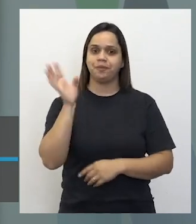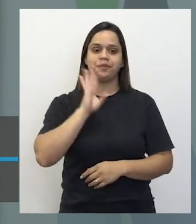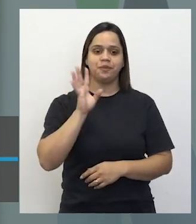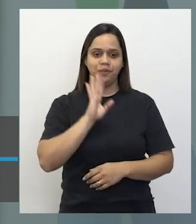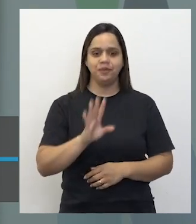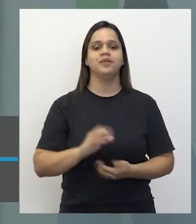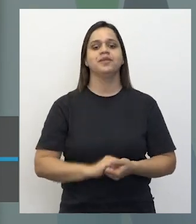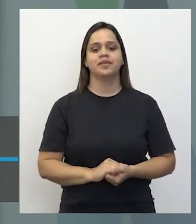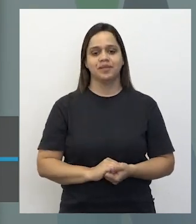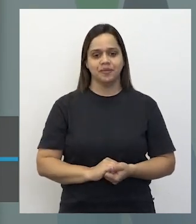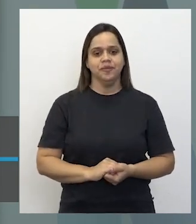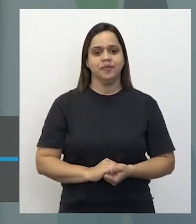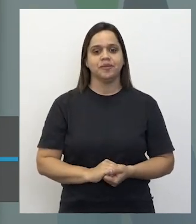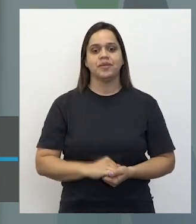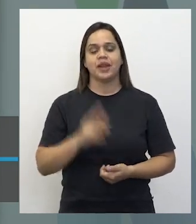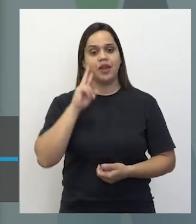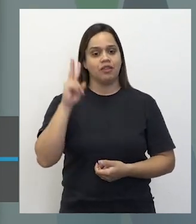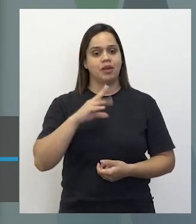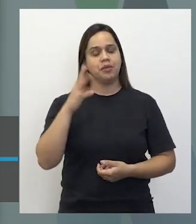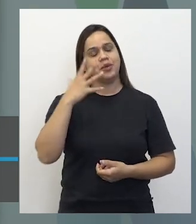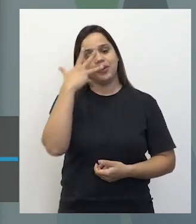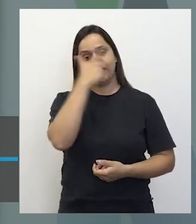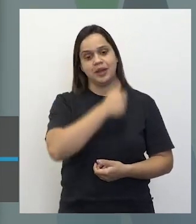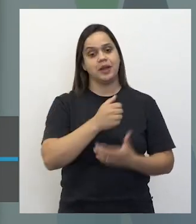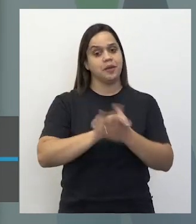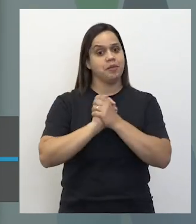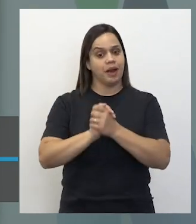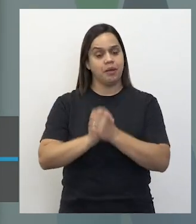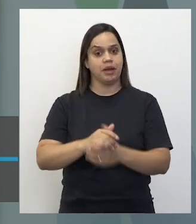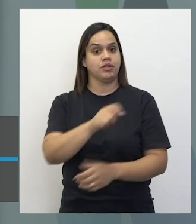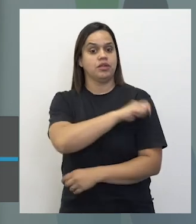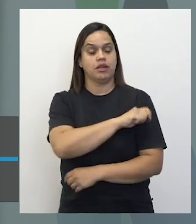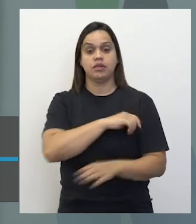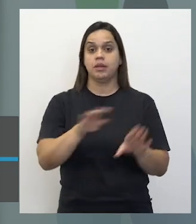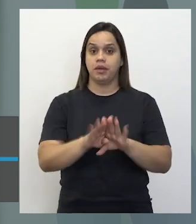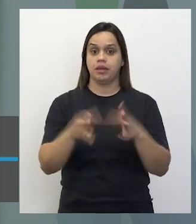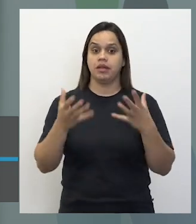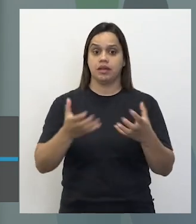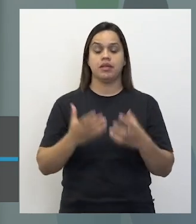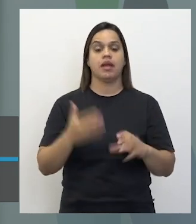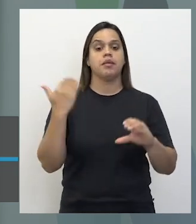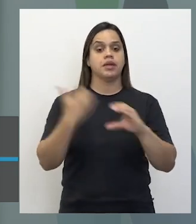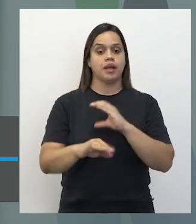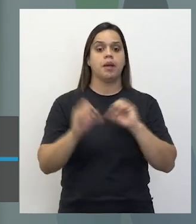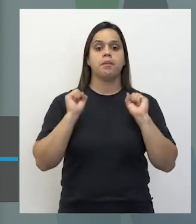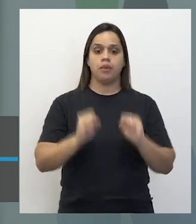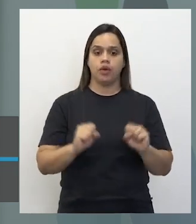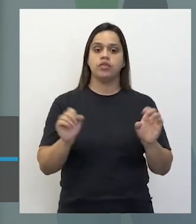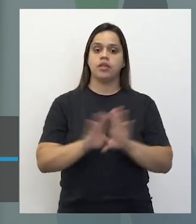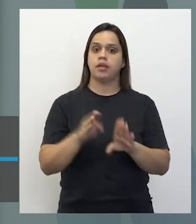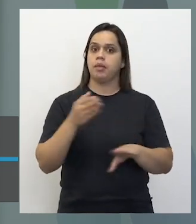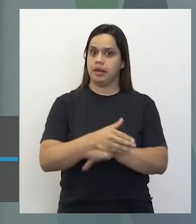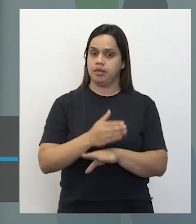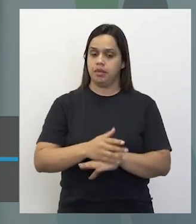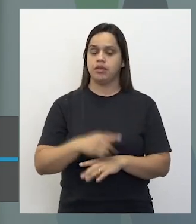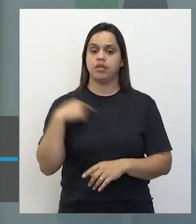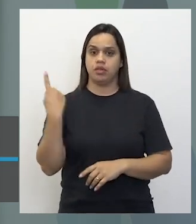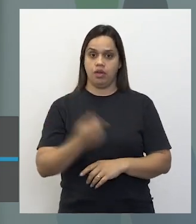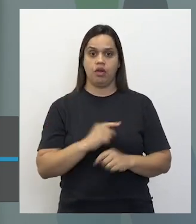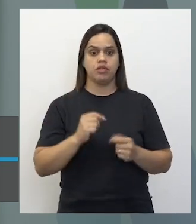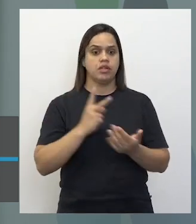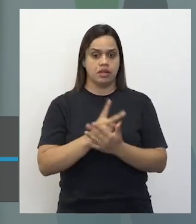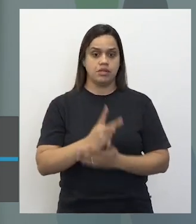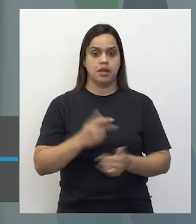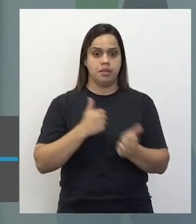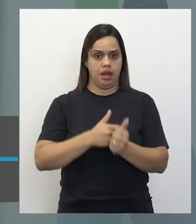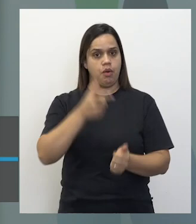bonitinho mesmo, achei lindo, Yasmin, parabéns. E os alunos também que quiserem mandar, mandem a participação, que a gente sempre